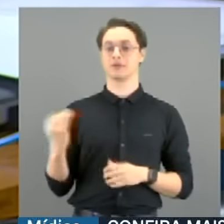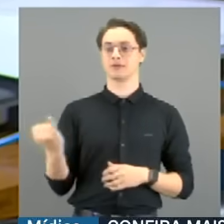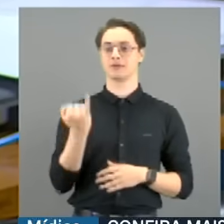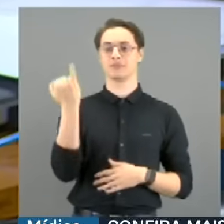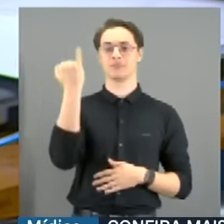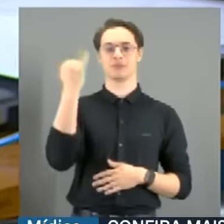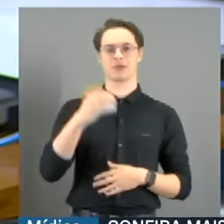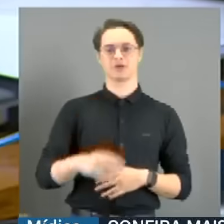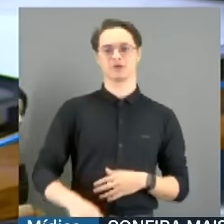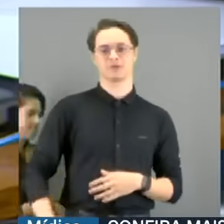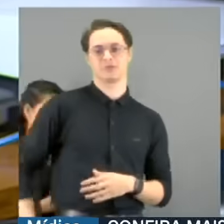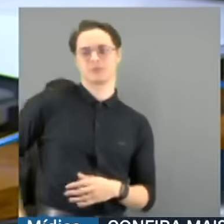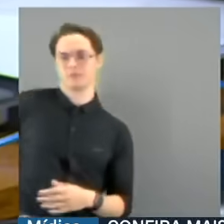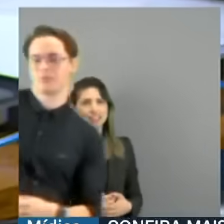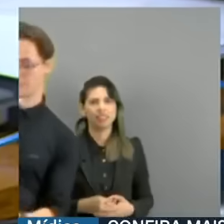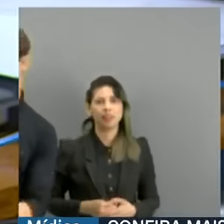importante,